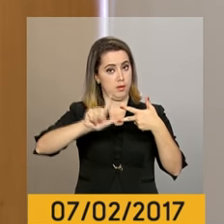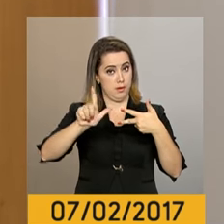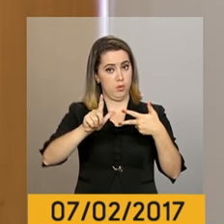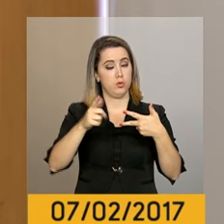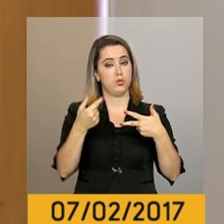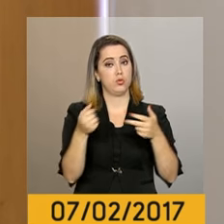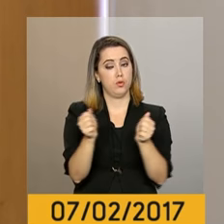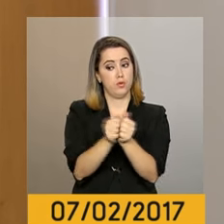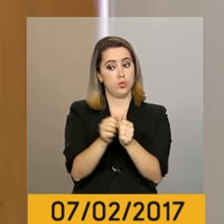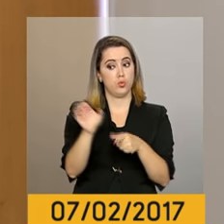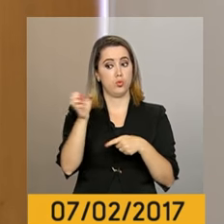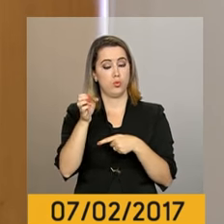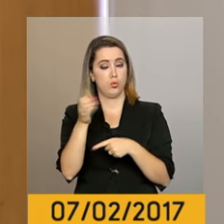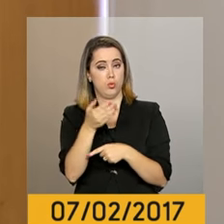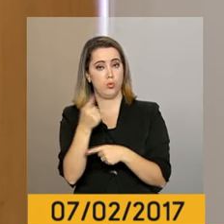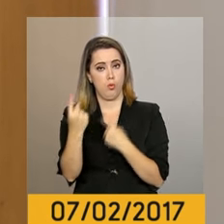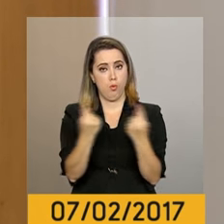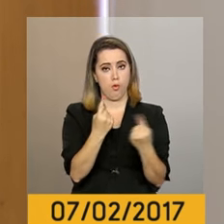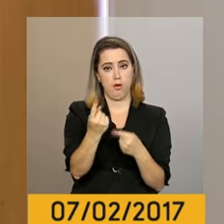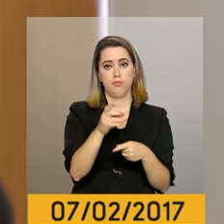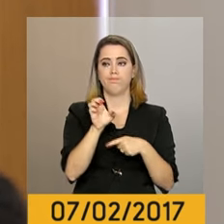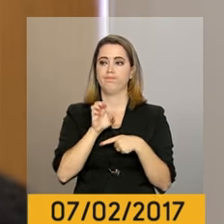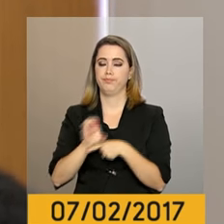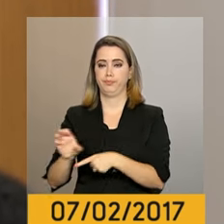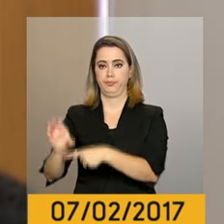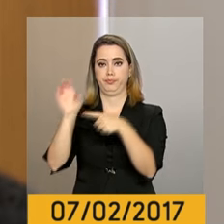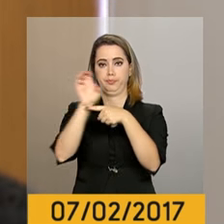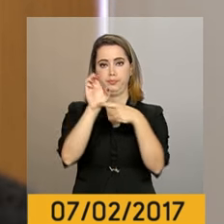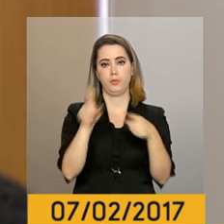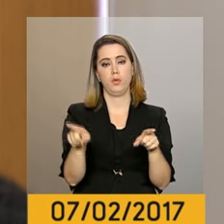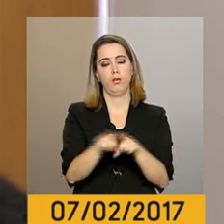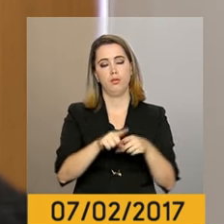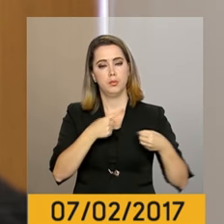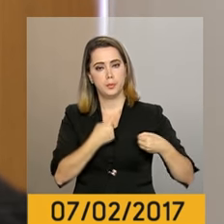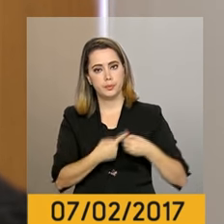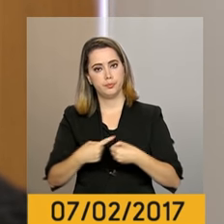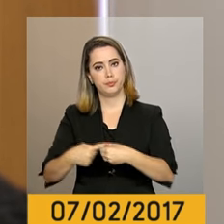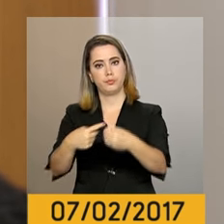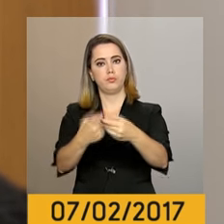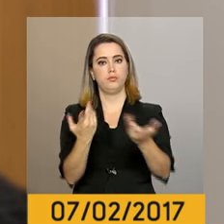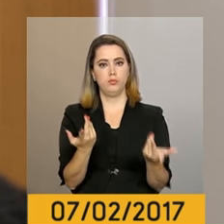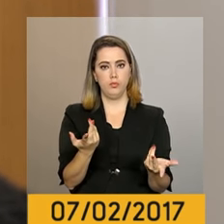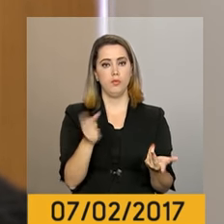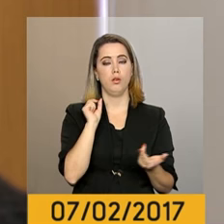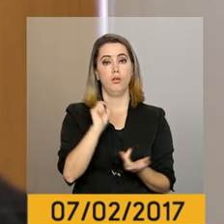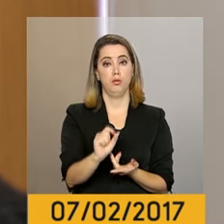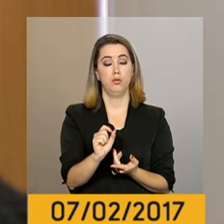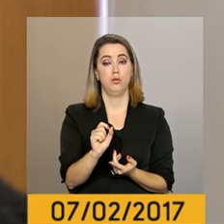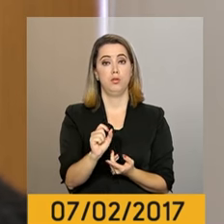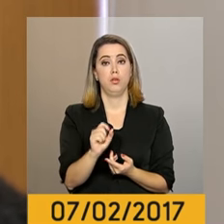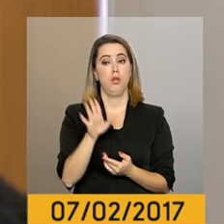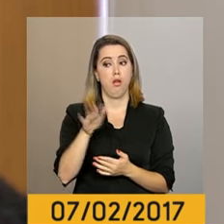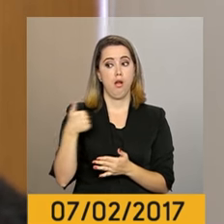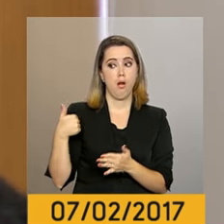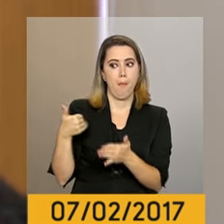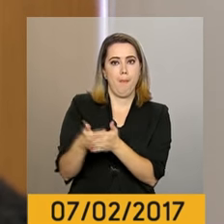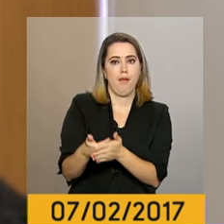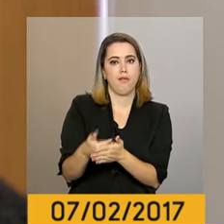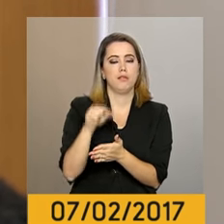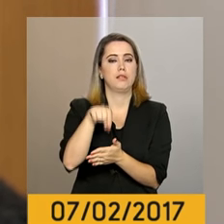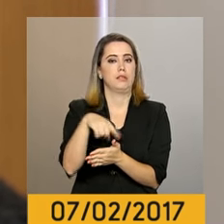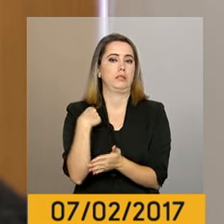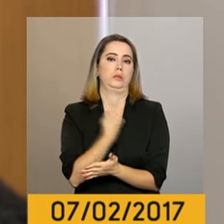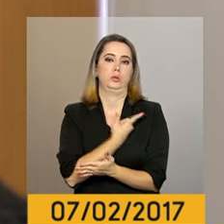e os governos estaduais e, de igual maneira, os governos municipais. Não foi sem razão que, muito recentemente,